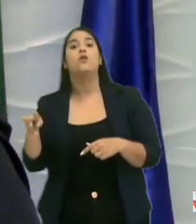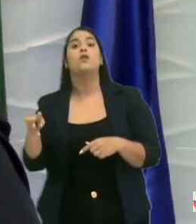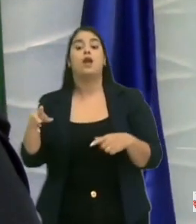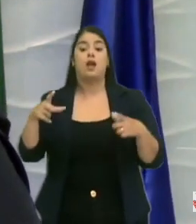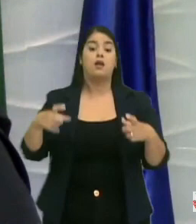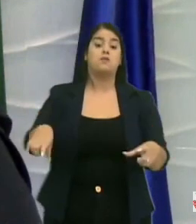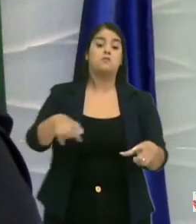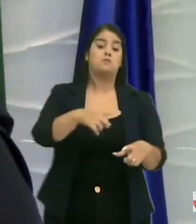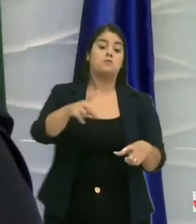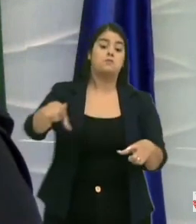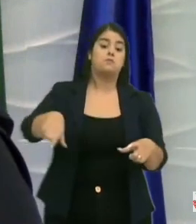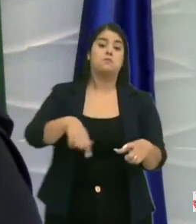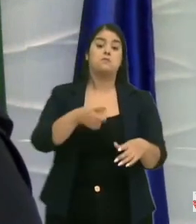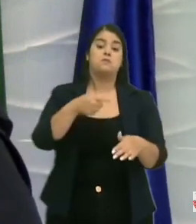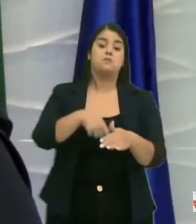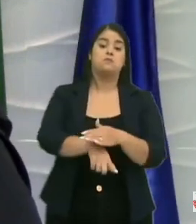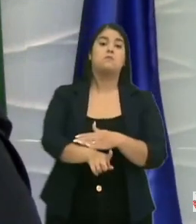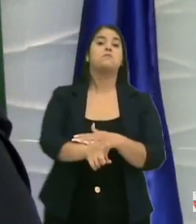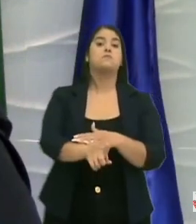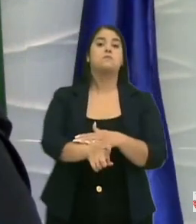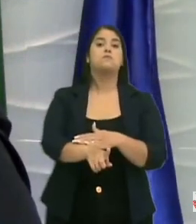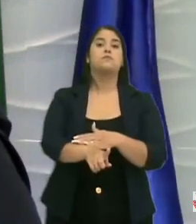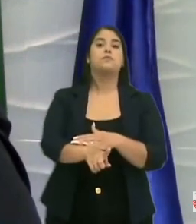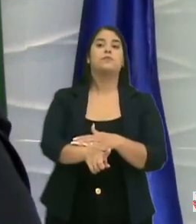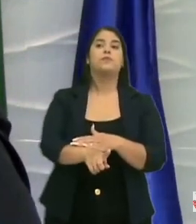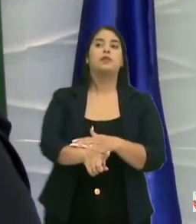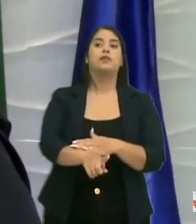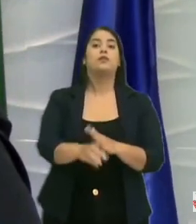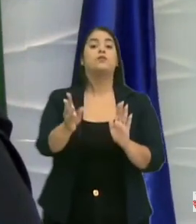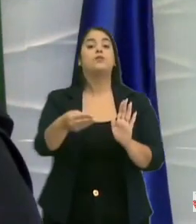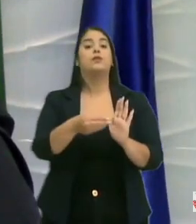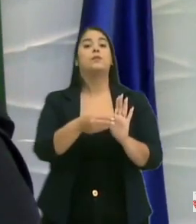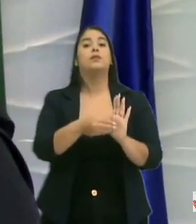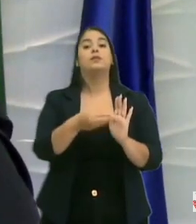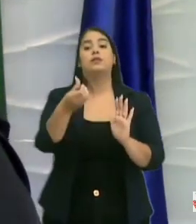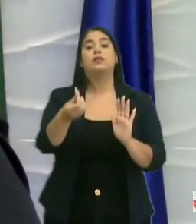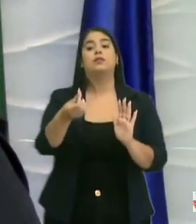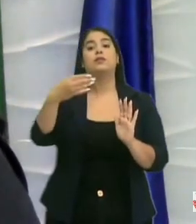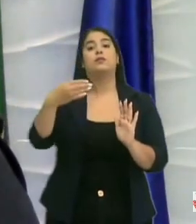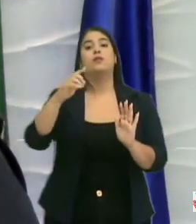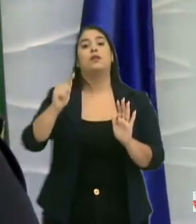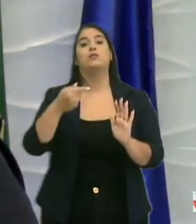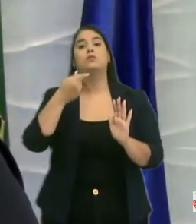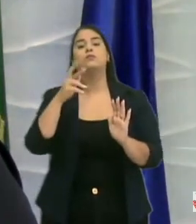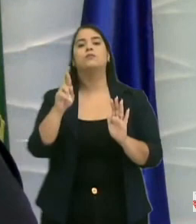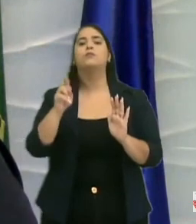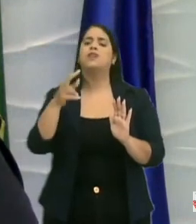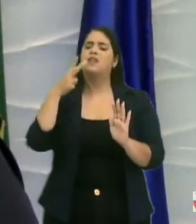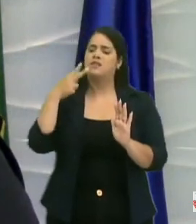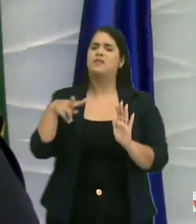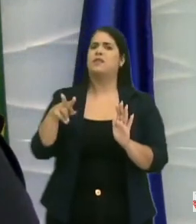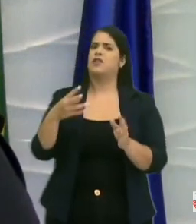tapa-buraco, aonde eu destinei uma emenda de 64 mil reais. Veja o serviço que foi feito.